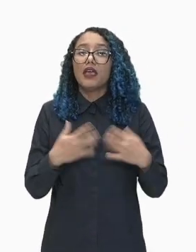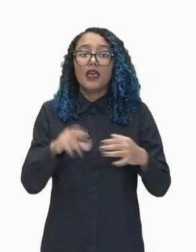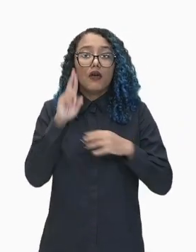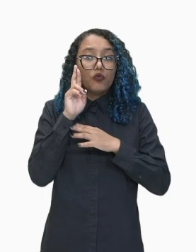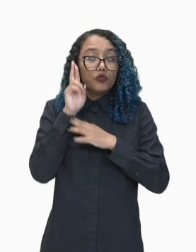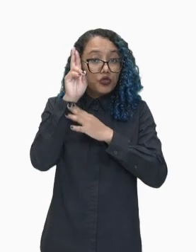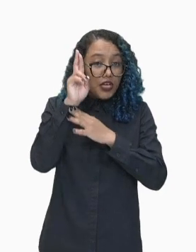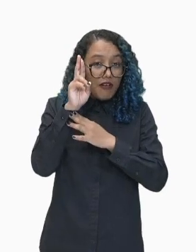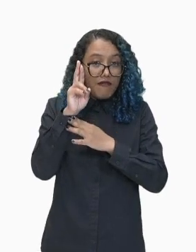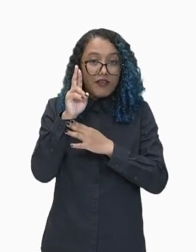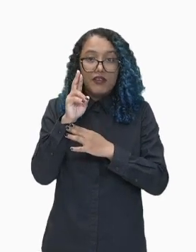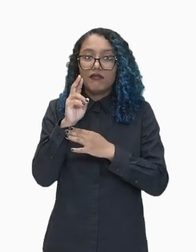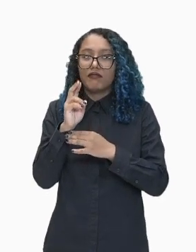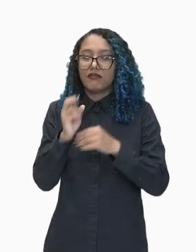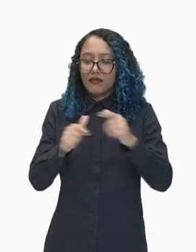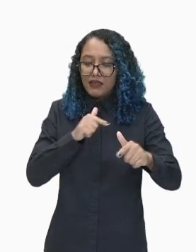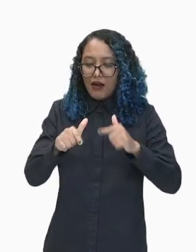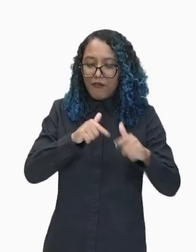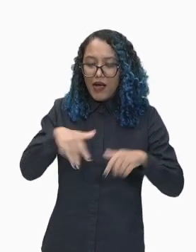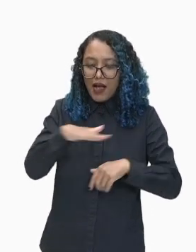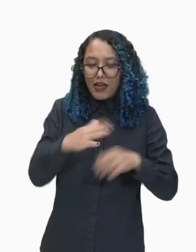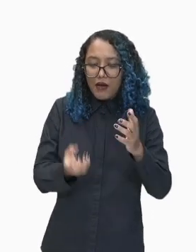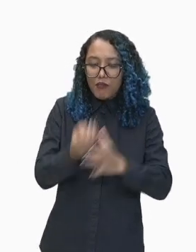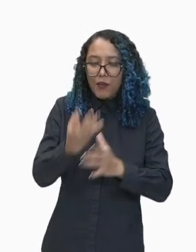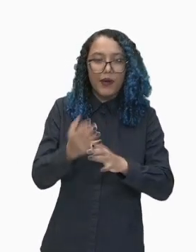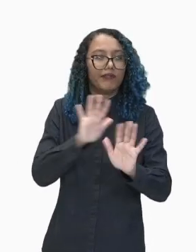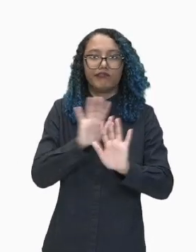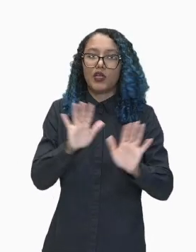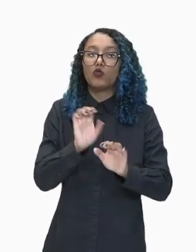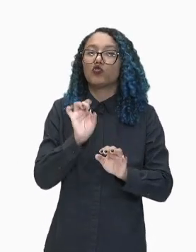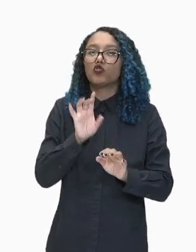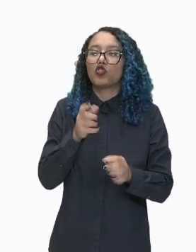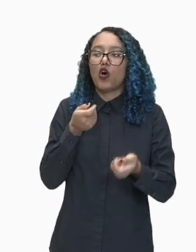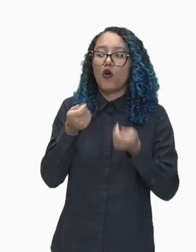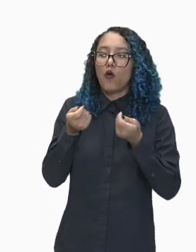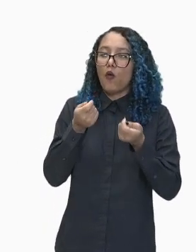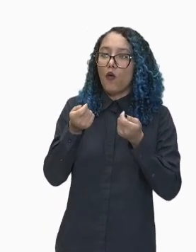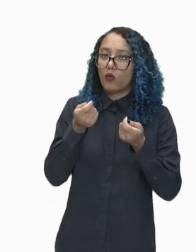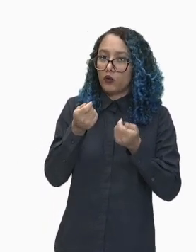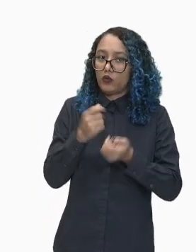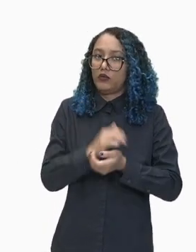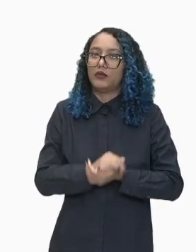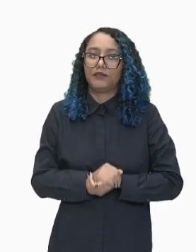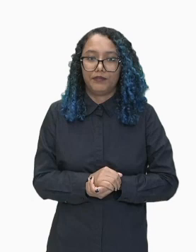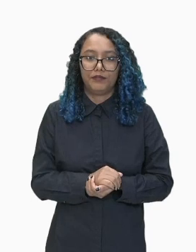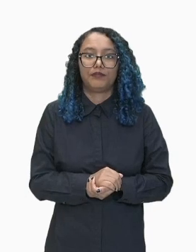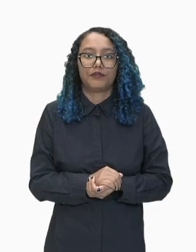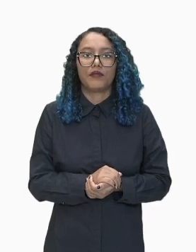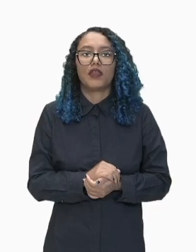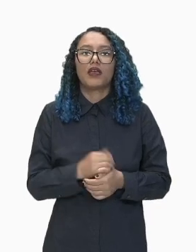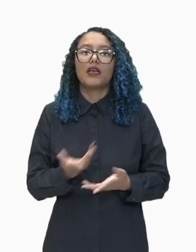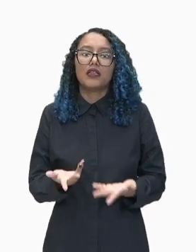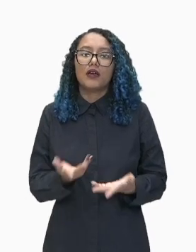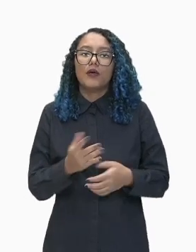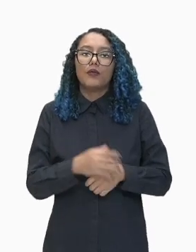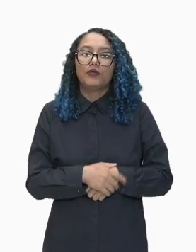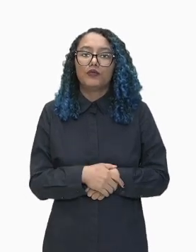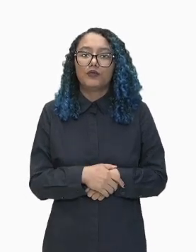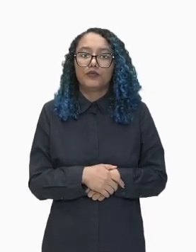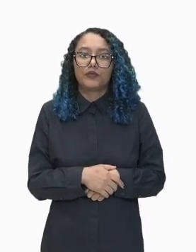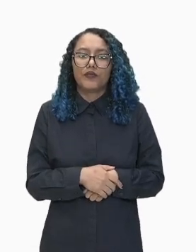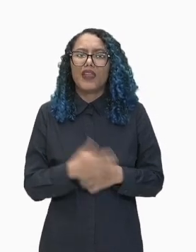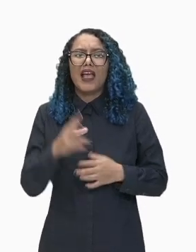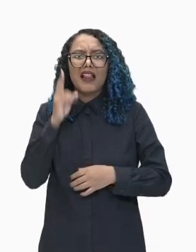na produção, ele já está ali só administrando. É isso? Então, o que é essa divisão nas etapas? É que lembra